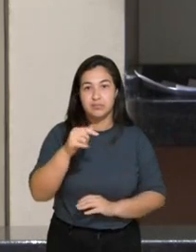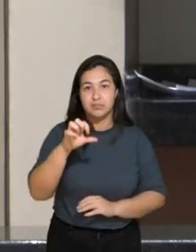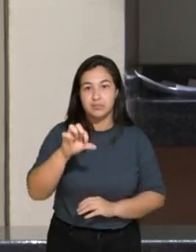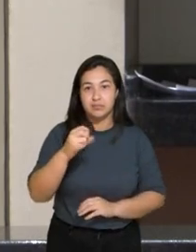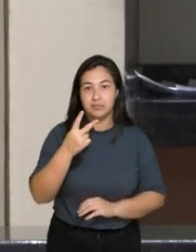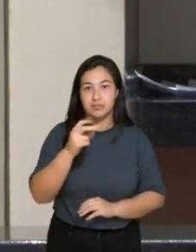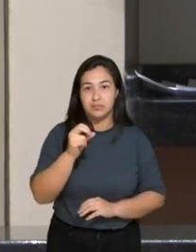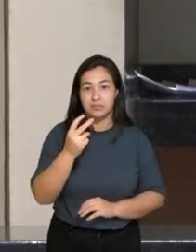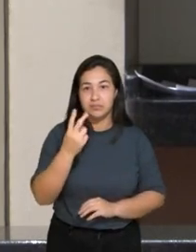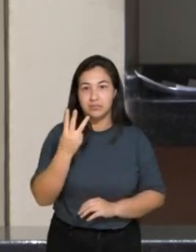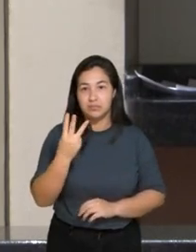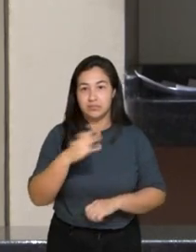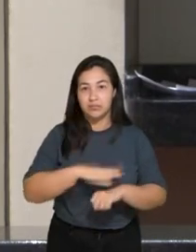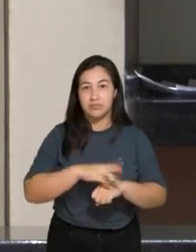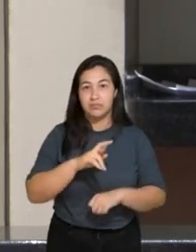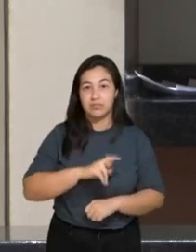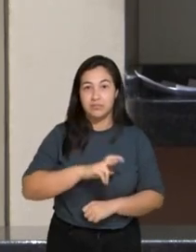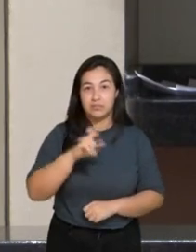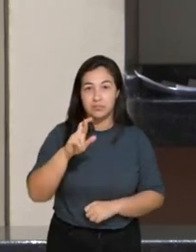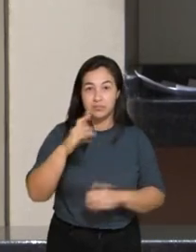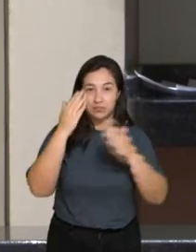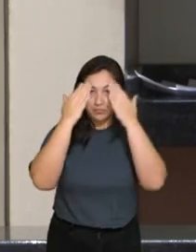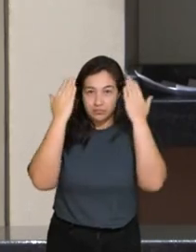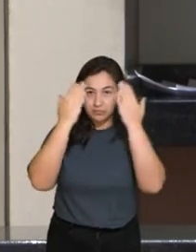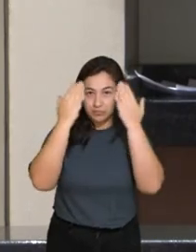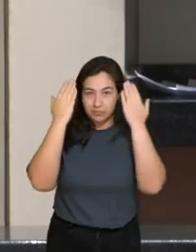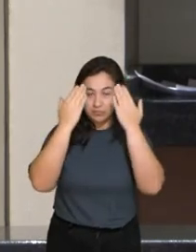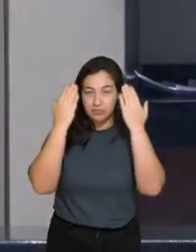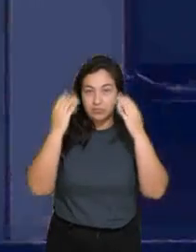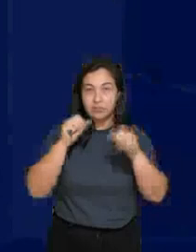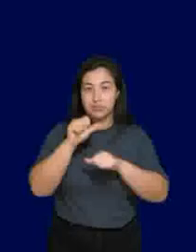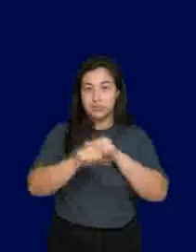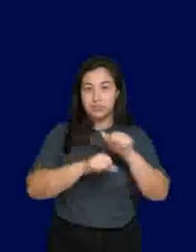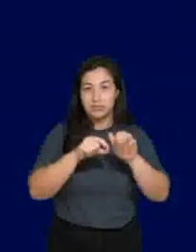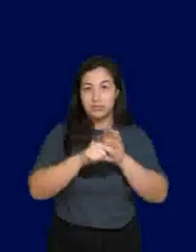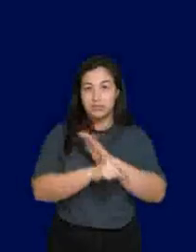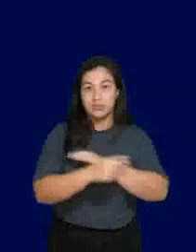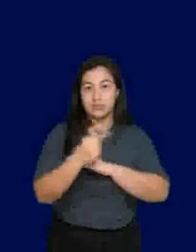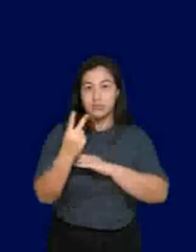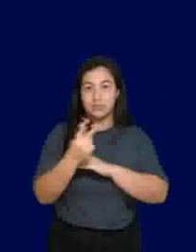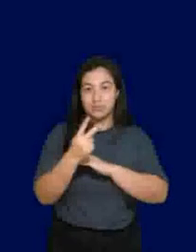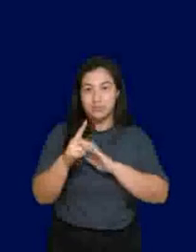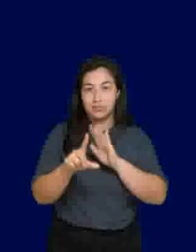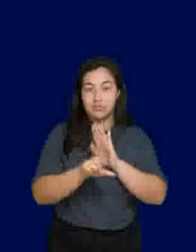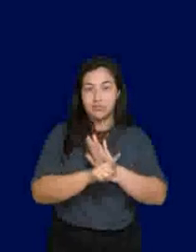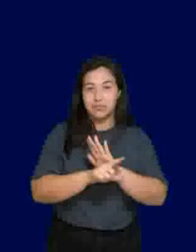479/2023, de autoria do deputado José Milton Schaefer, que altera o artigo 2º da Lei número